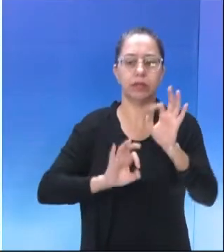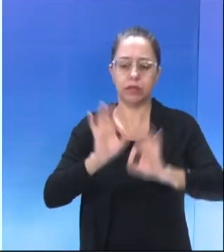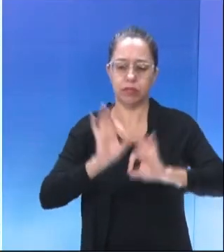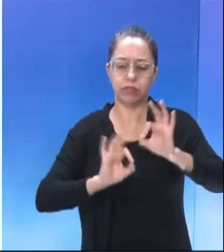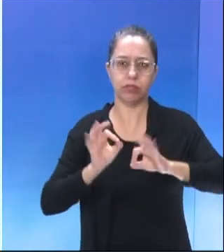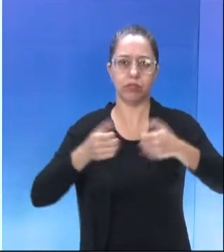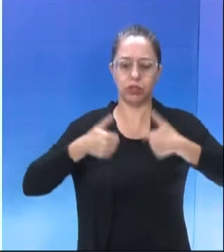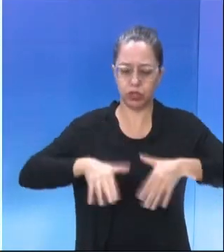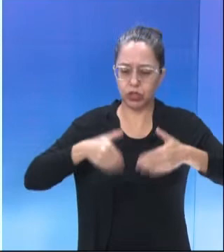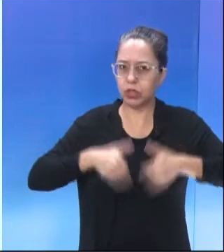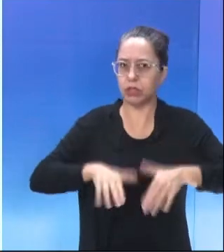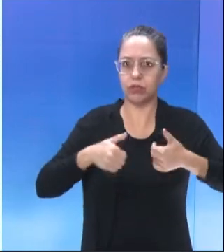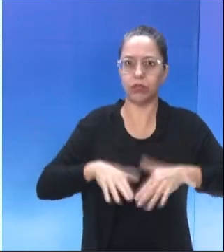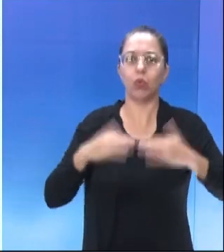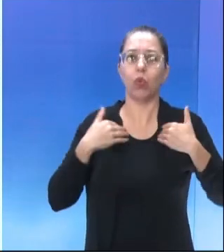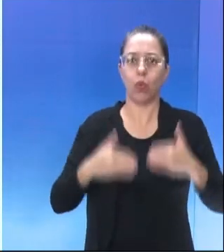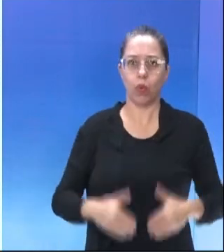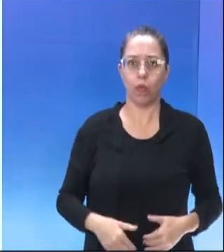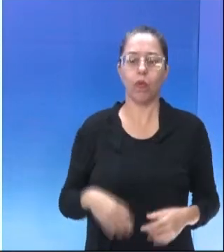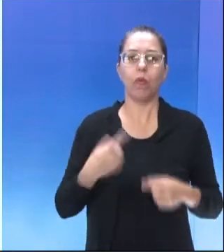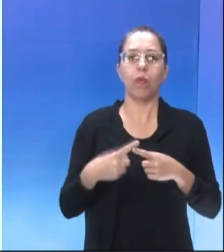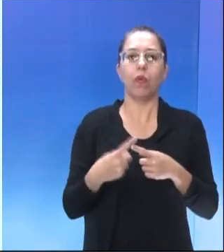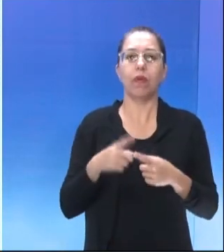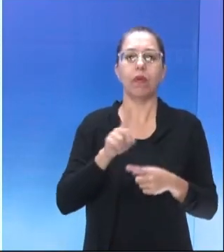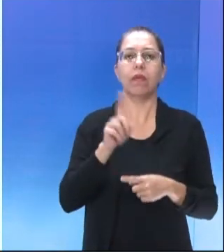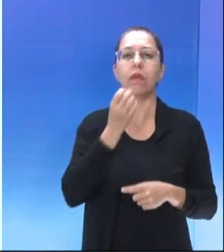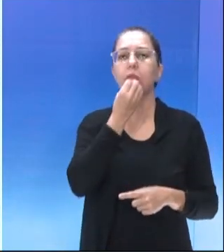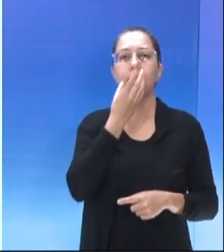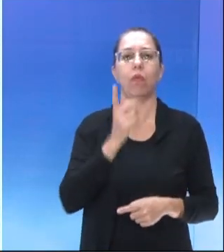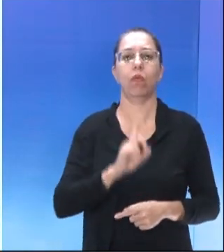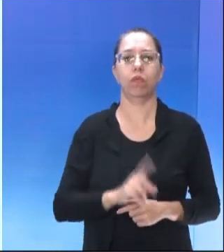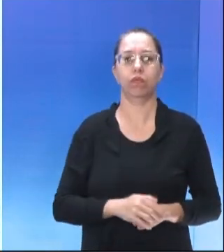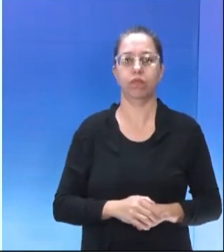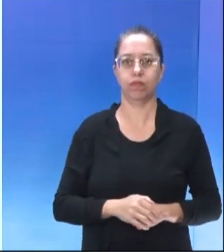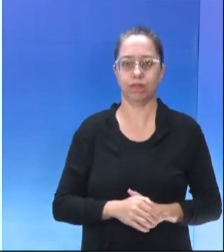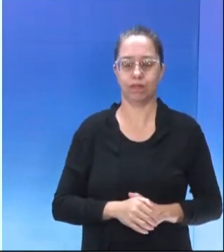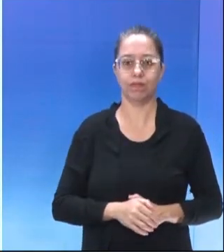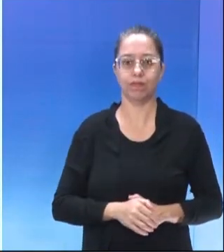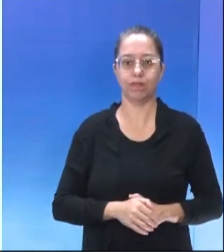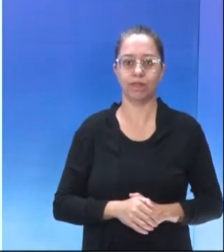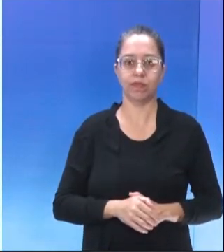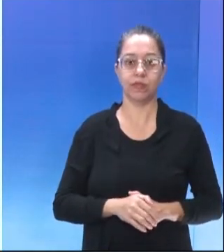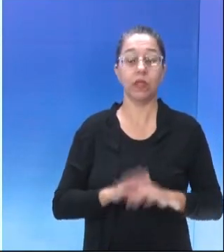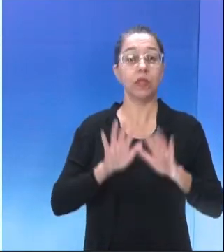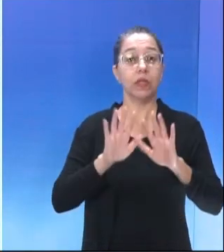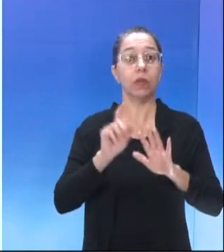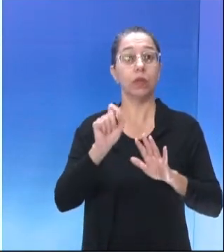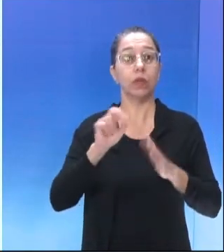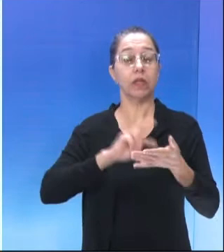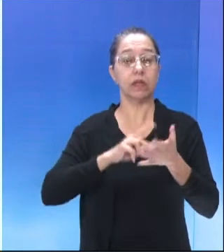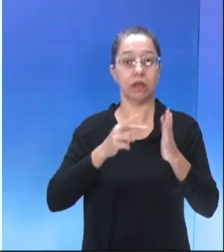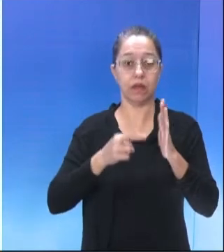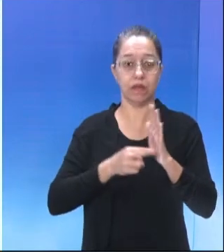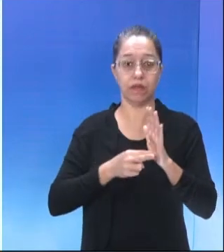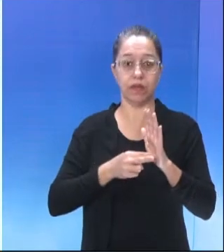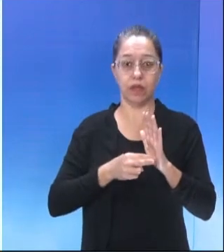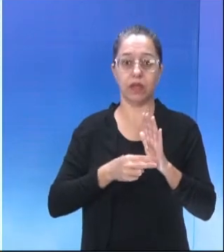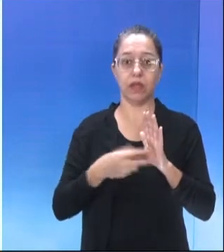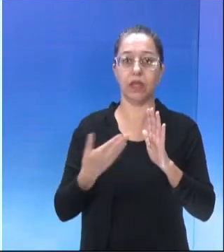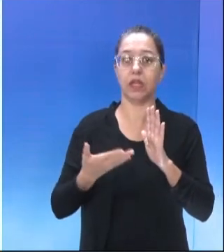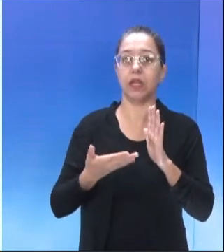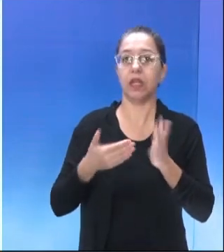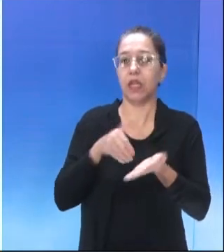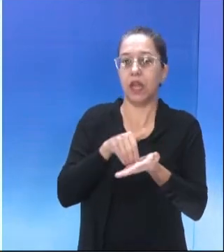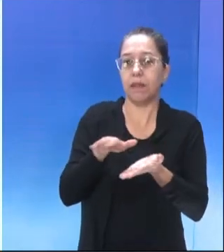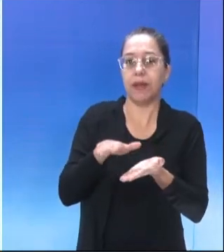indivíduo, o ser vivo, elimina do corpo porque não serve mais. E o que seria aqui eliminado, tá? O